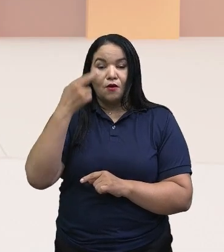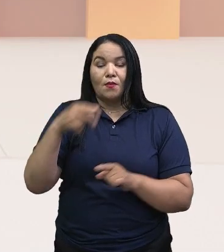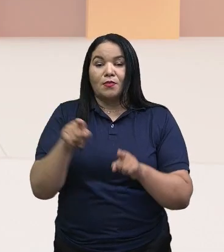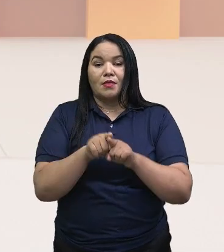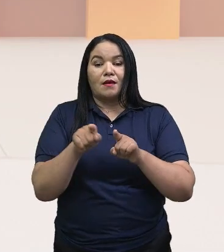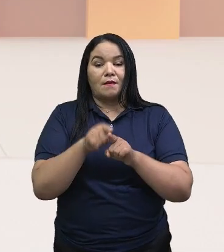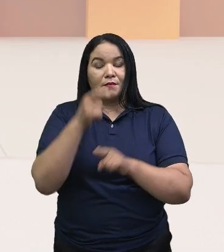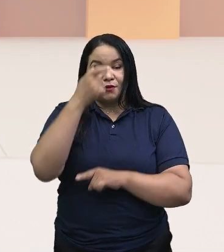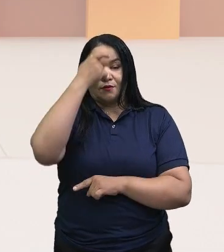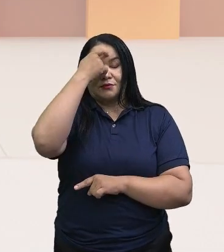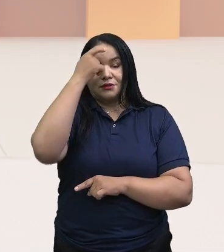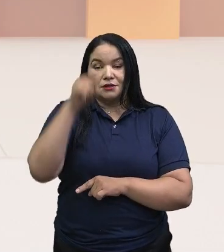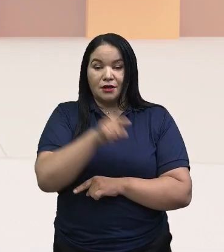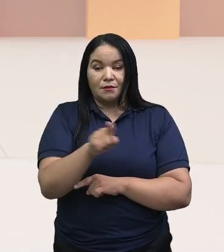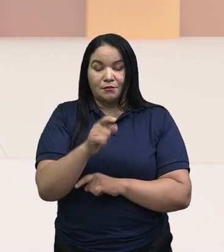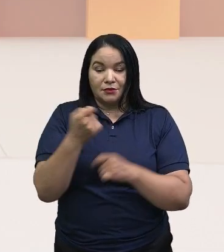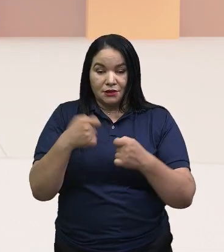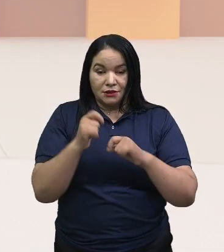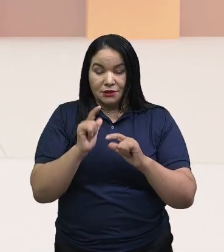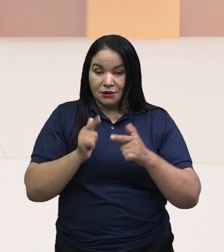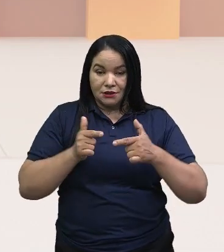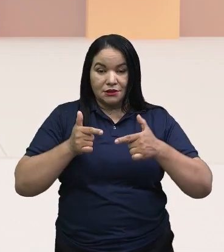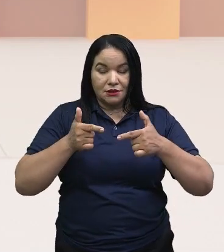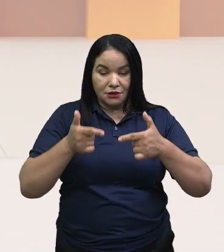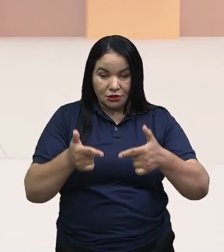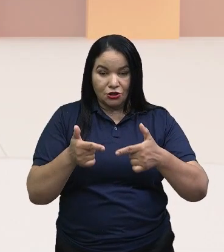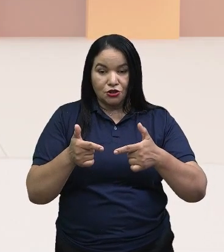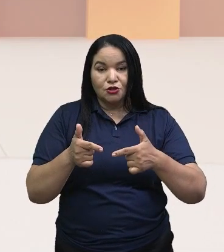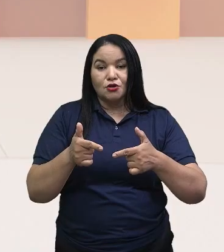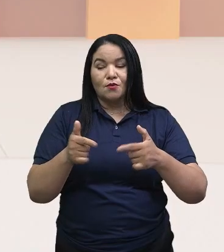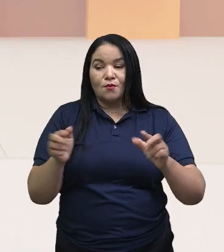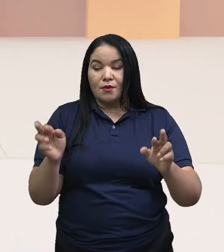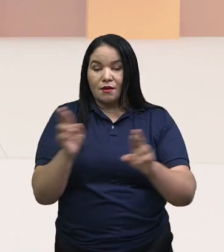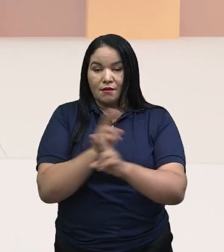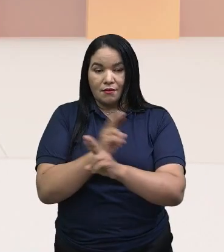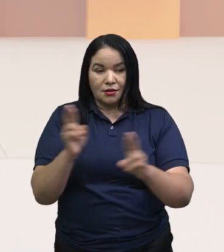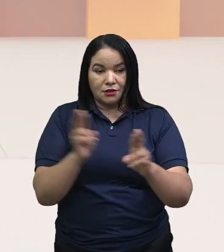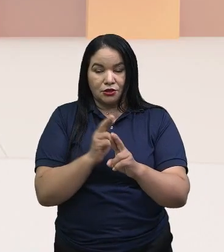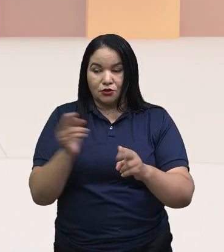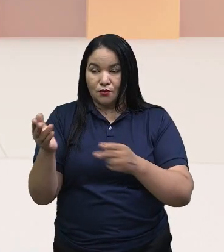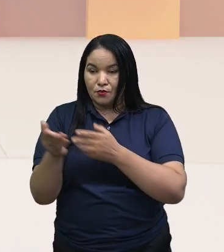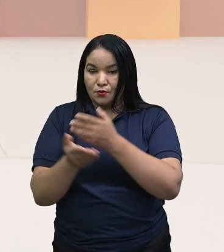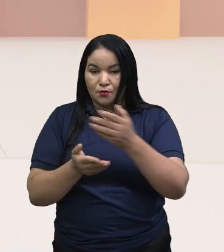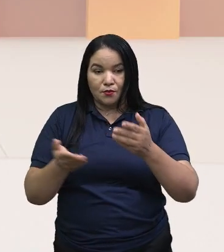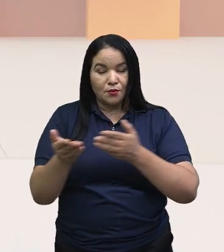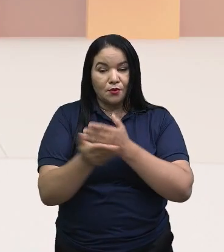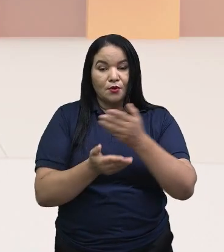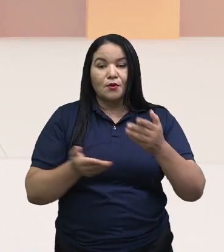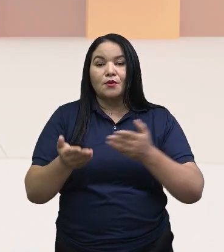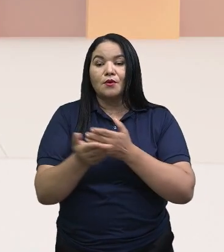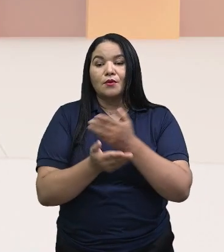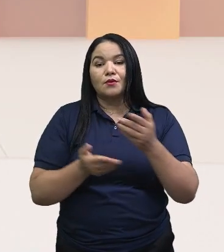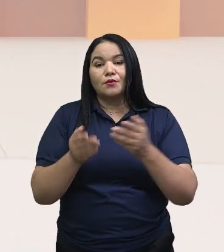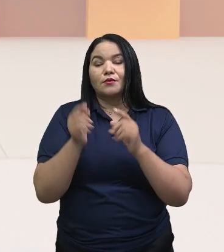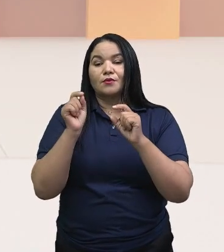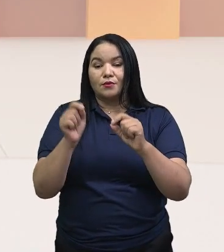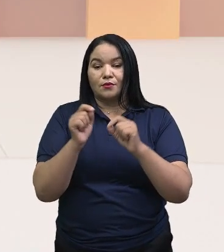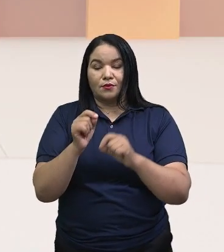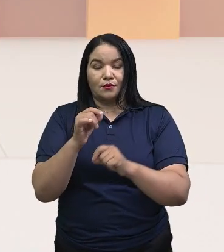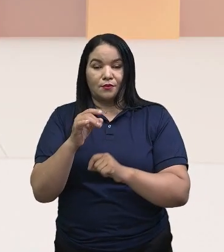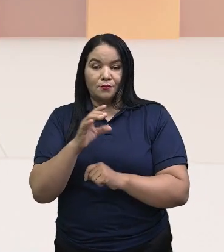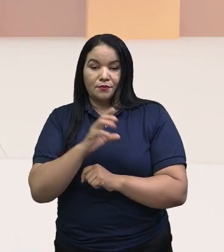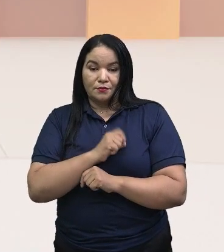devem agir em relação uns aos outros com espírito de